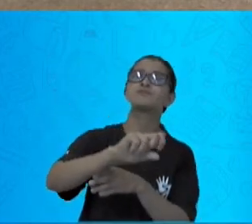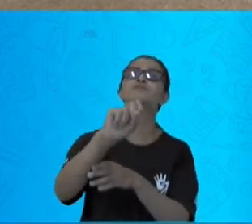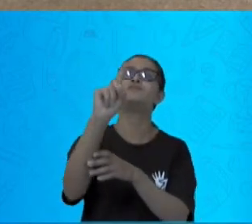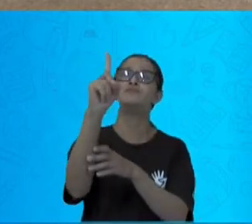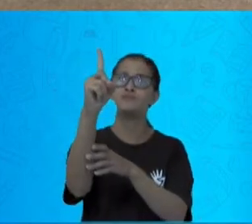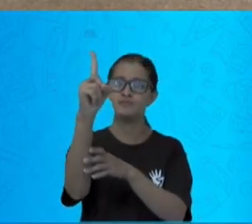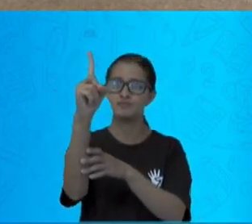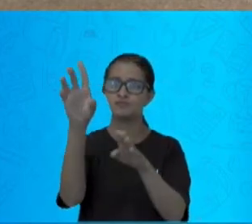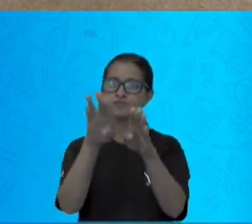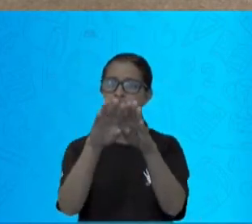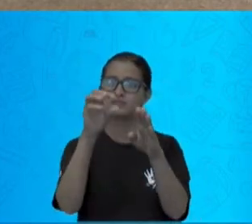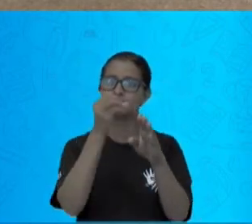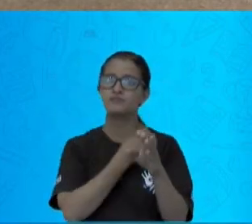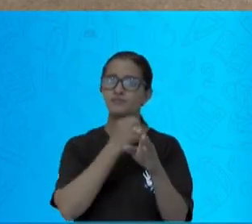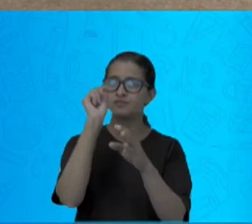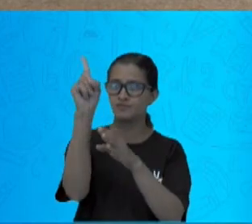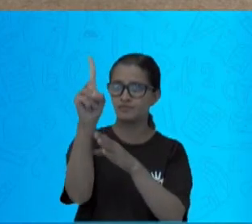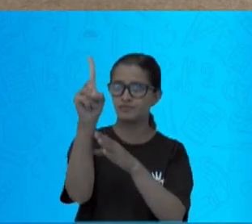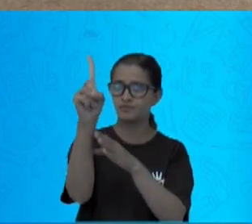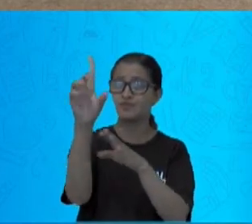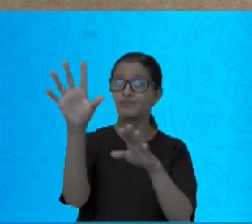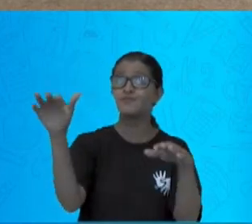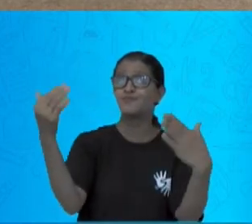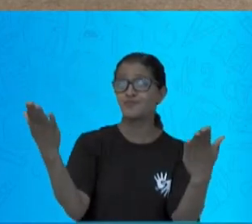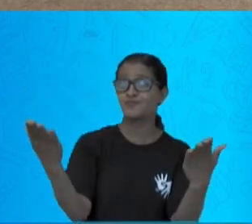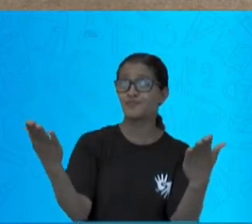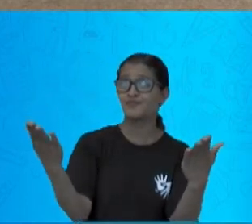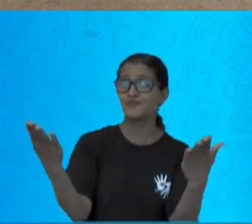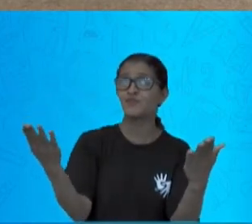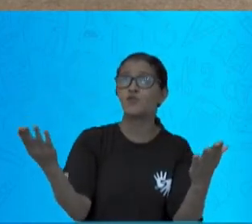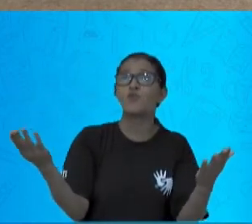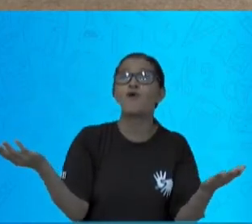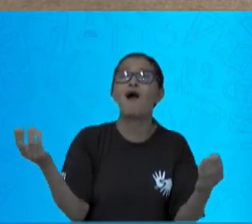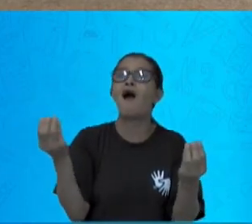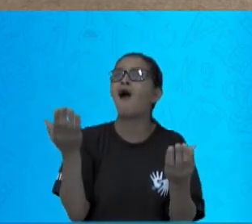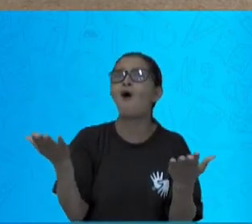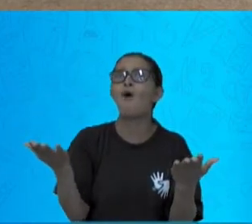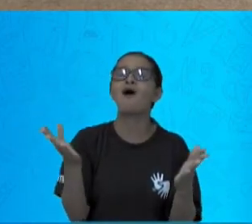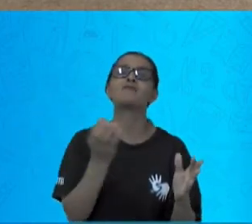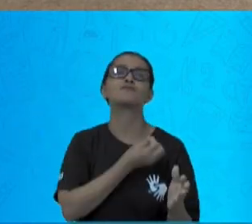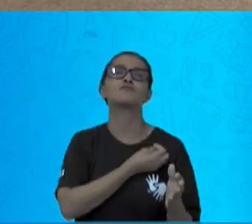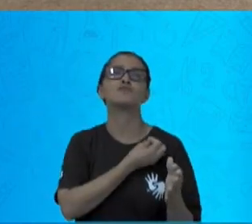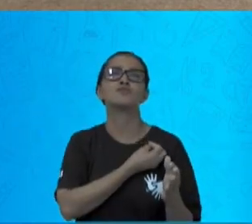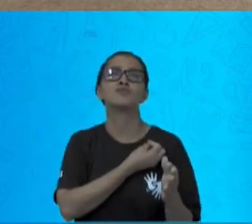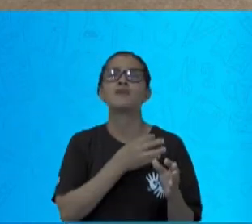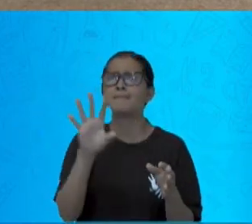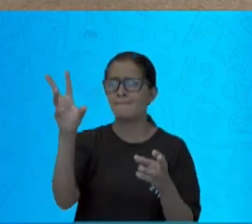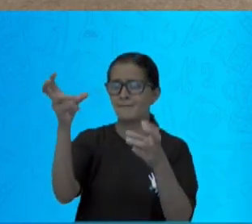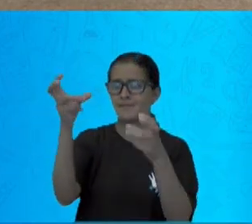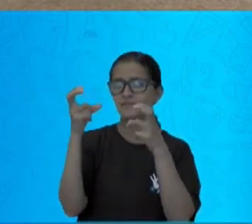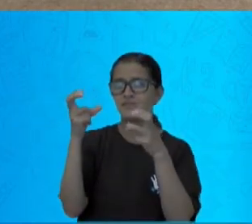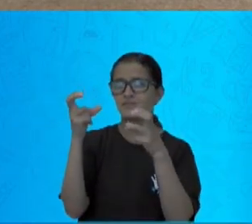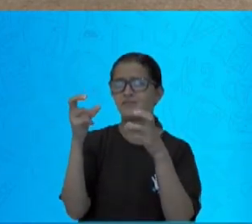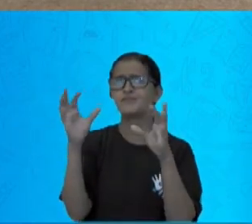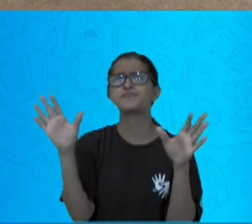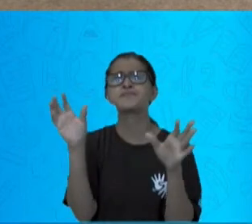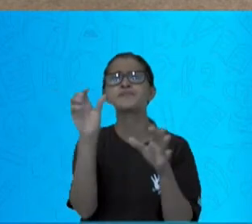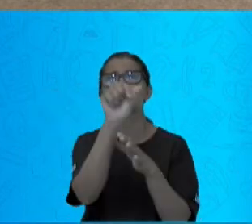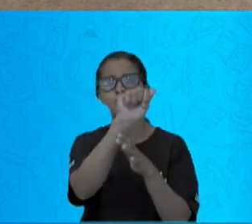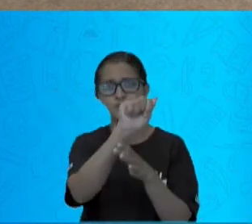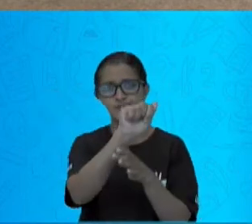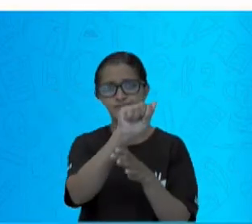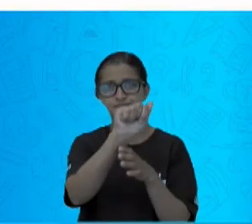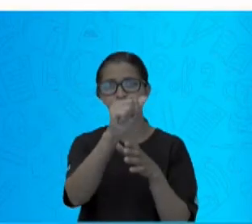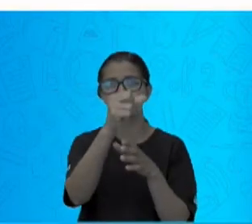é o próprio 4, né? Então, vamos lá. Eu tenho aqui,